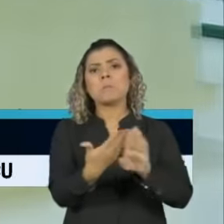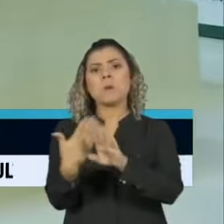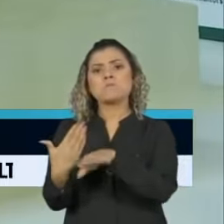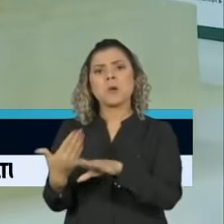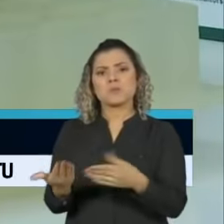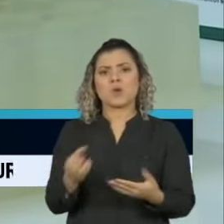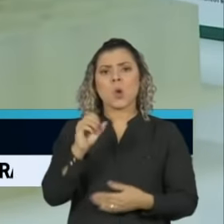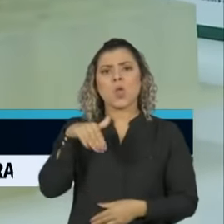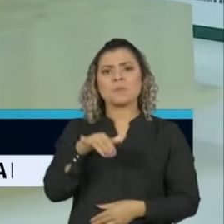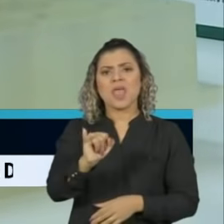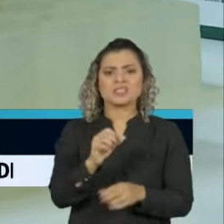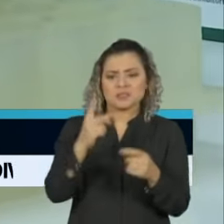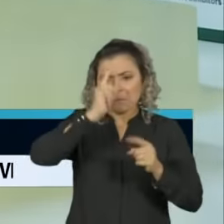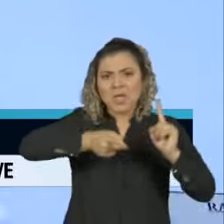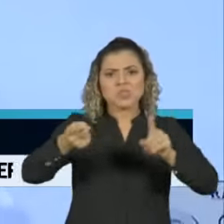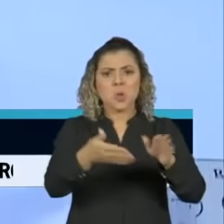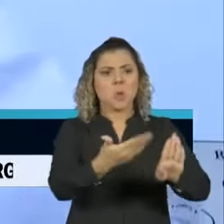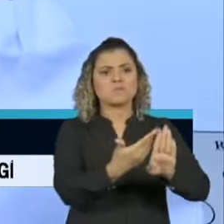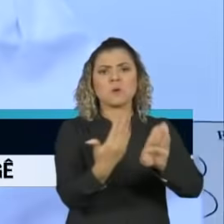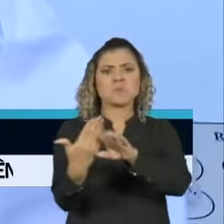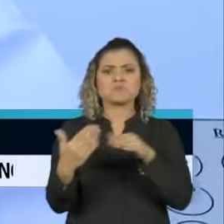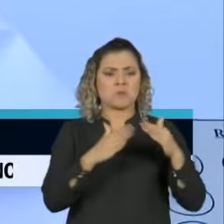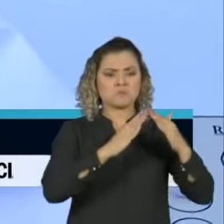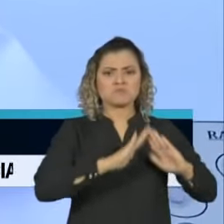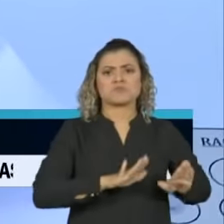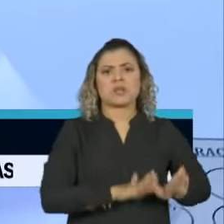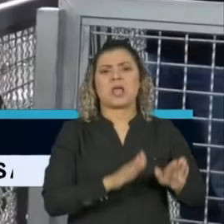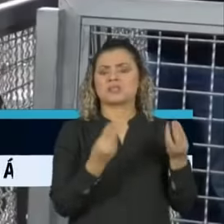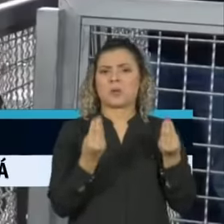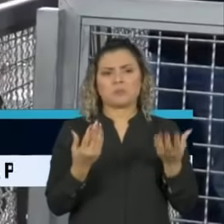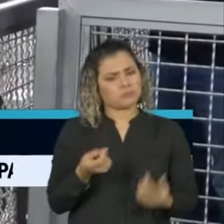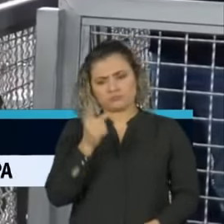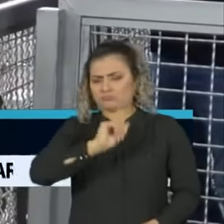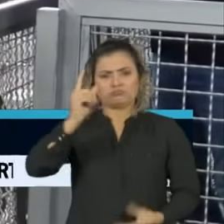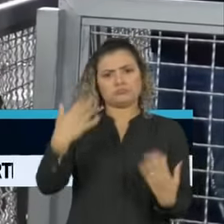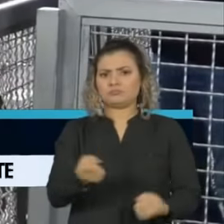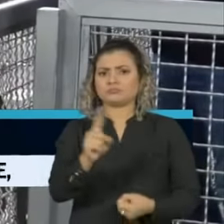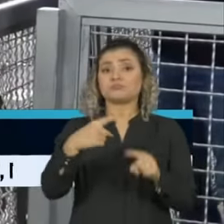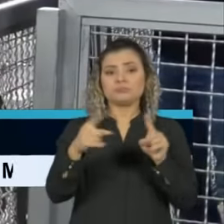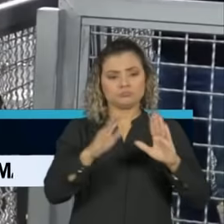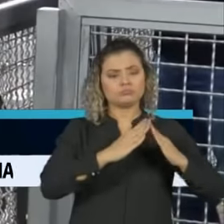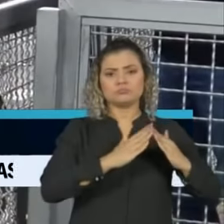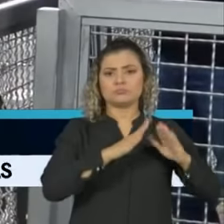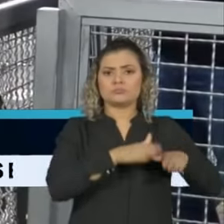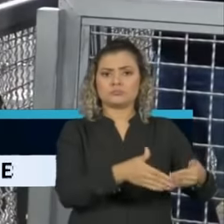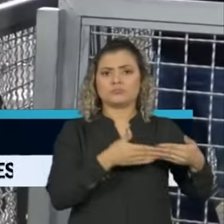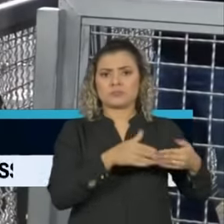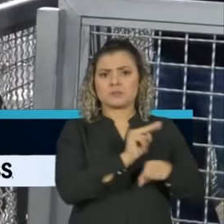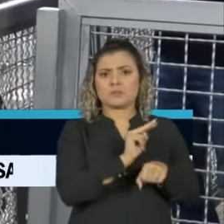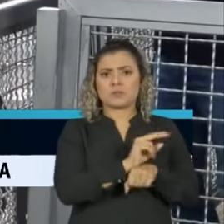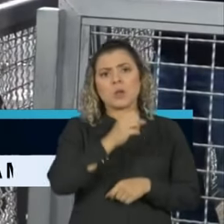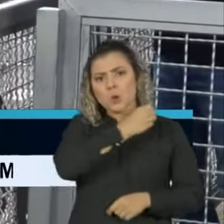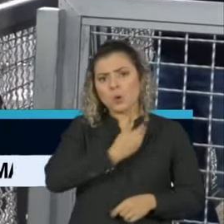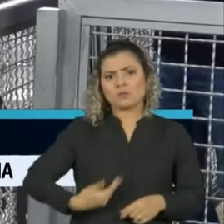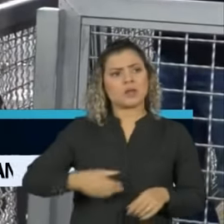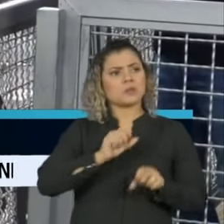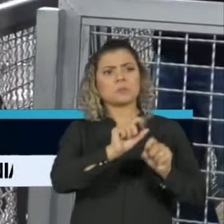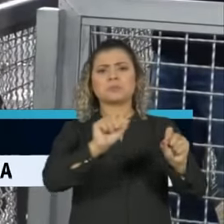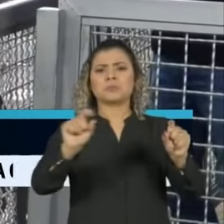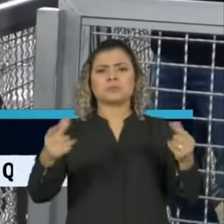sanitárias, como a OMS, Organização Mundial da Saúde, e repetiu ataques às medidas de quarentena tomadas por governadores. O que